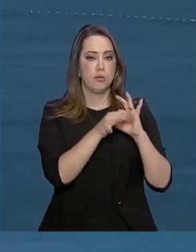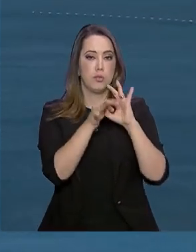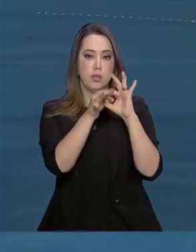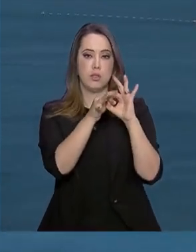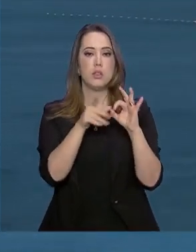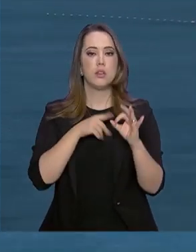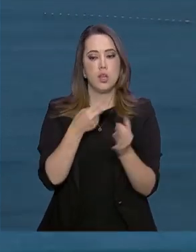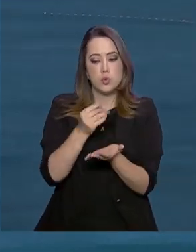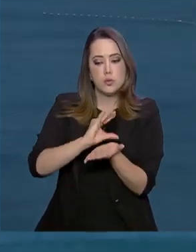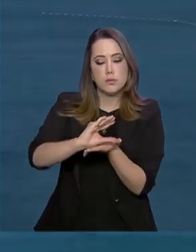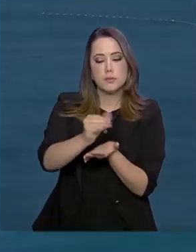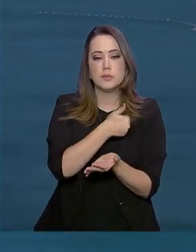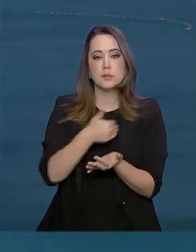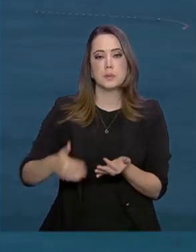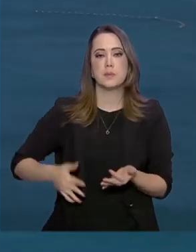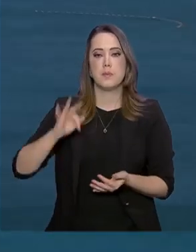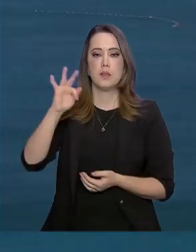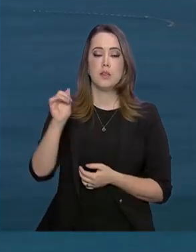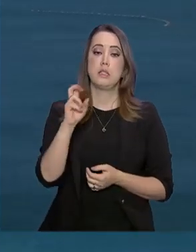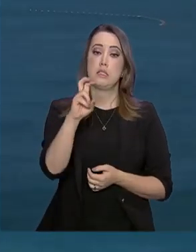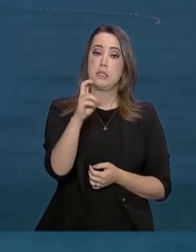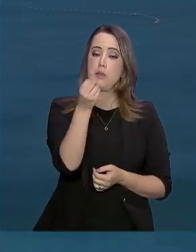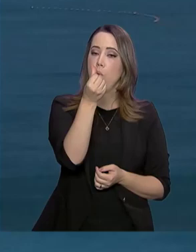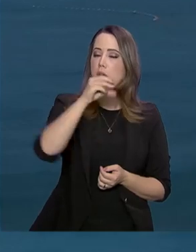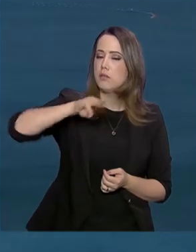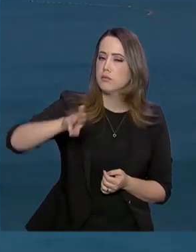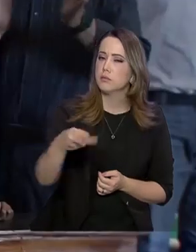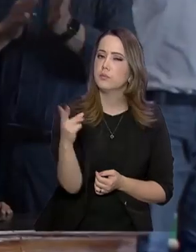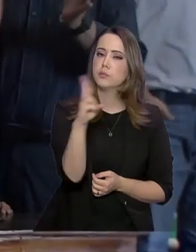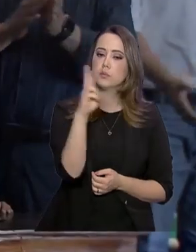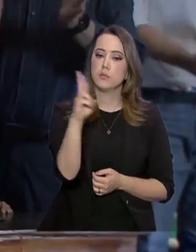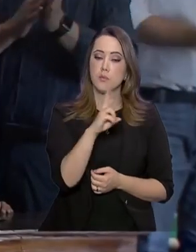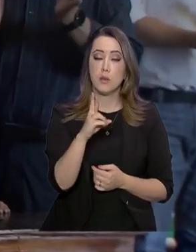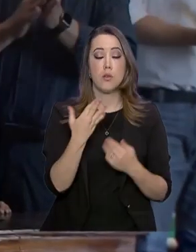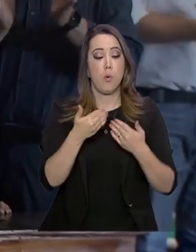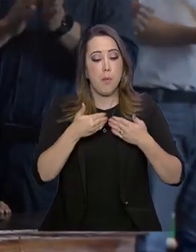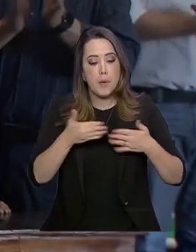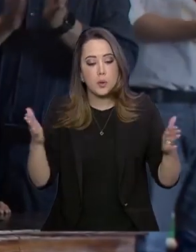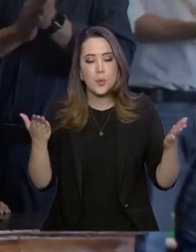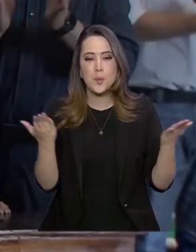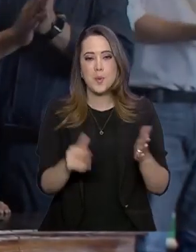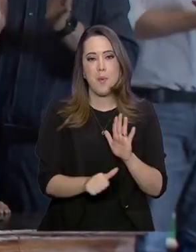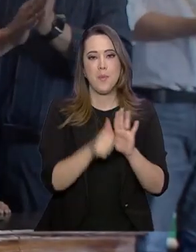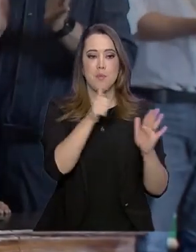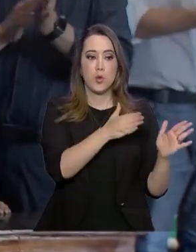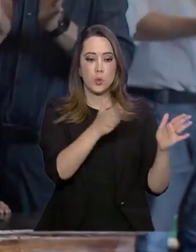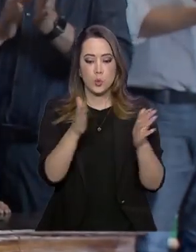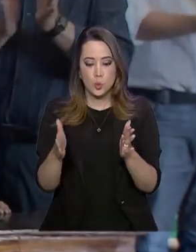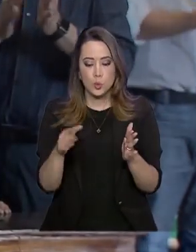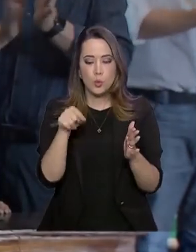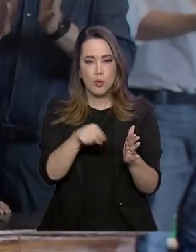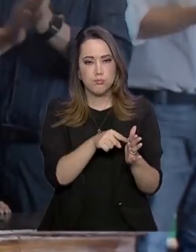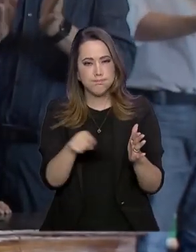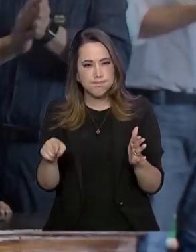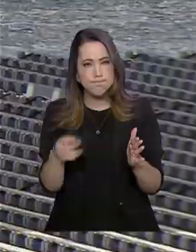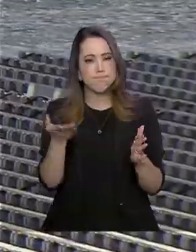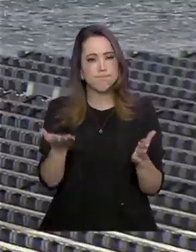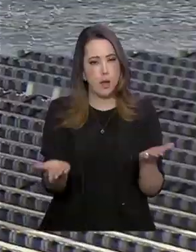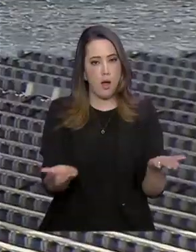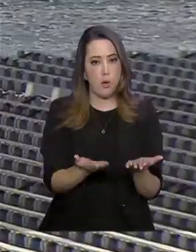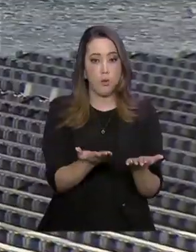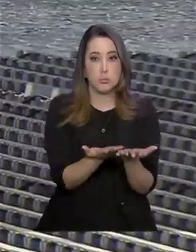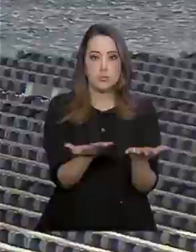Estão previstos investimentos de 56 milhões de reais. Com a inauguração da primeira etapa do projeto da usina solar